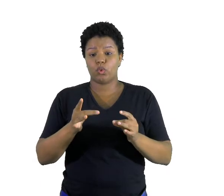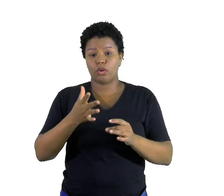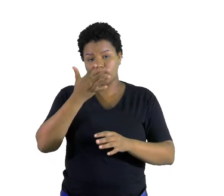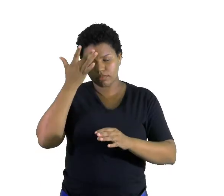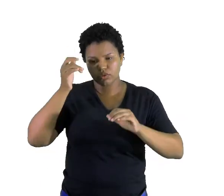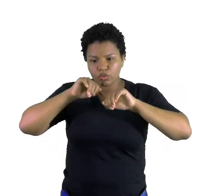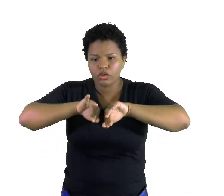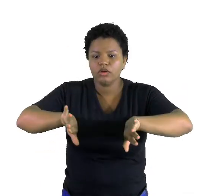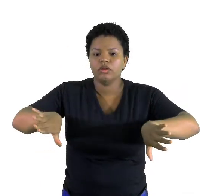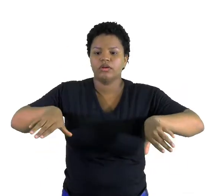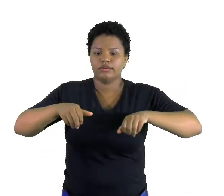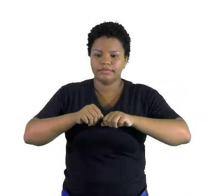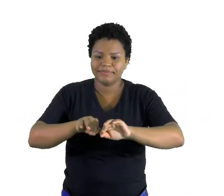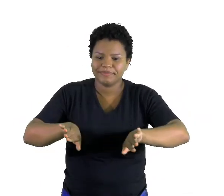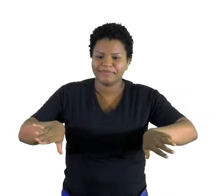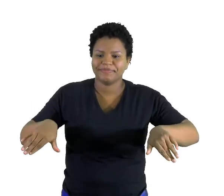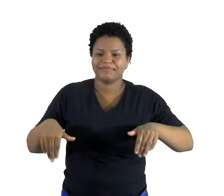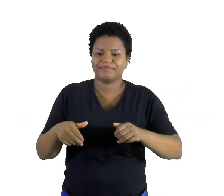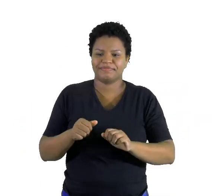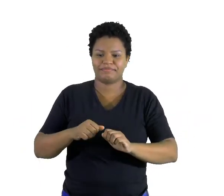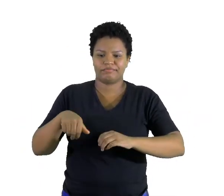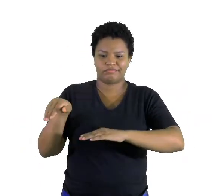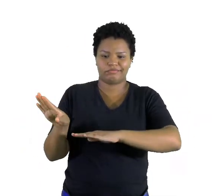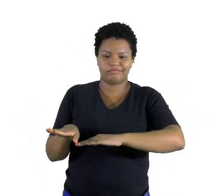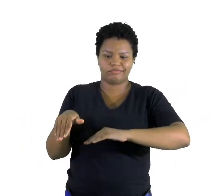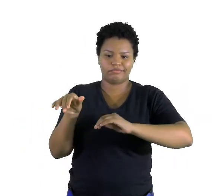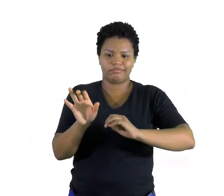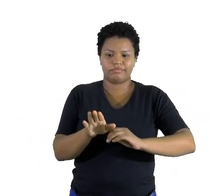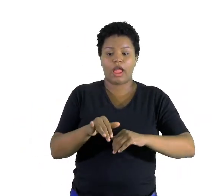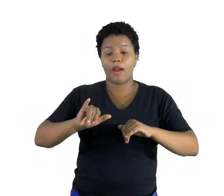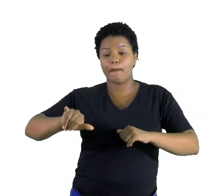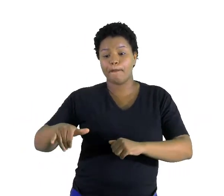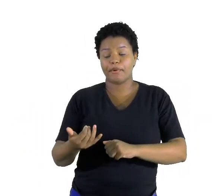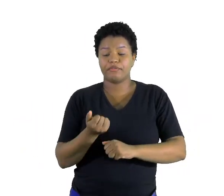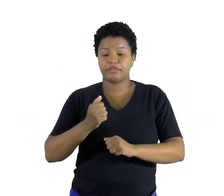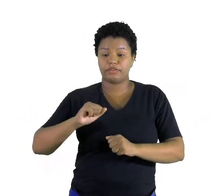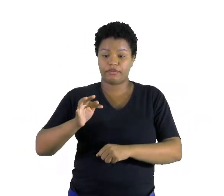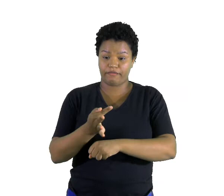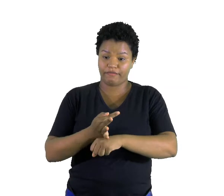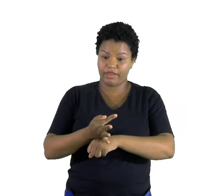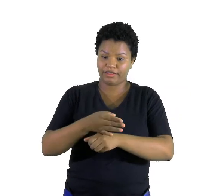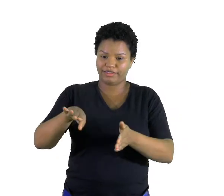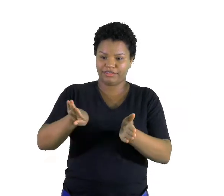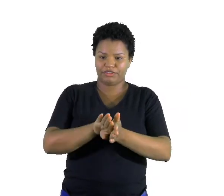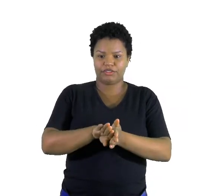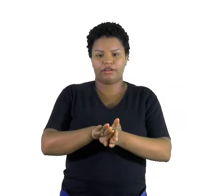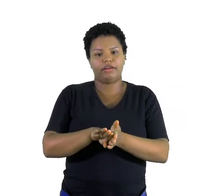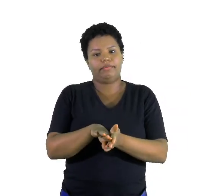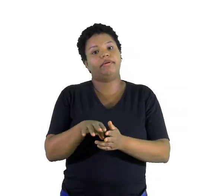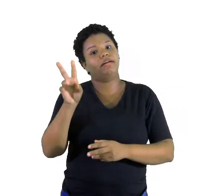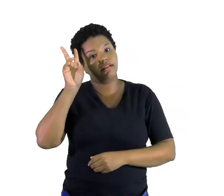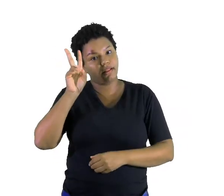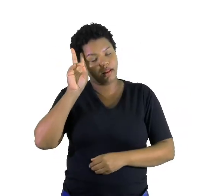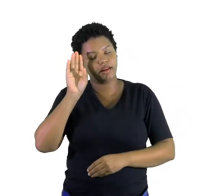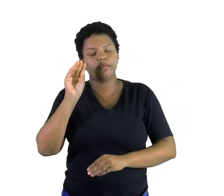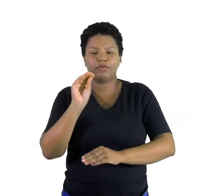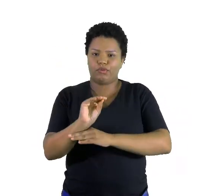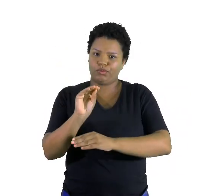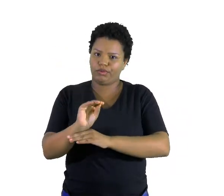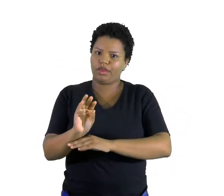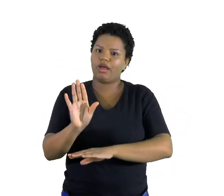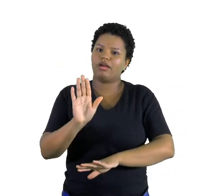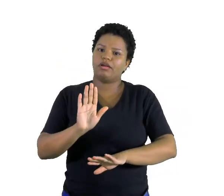mergulhando, nadando, dando uma de sereia, aproveitando o clima de férias aí que está chegando, né? Mas lembre-se de tomar todos os